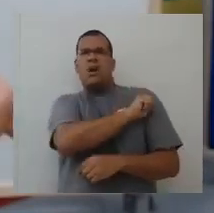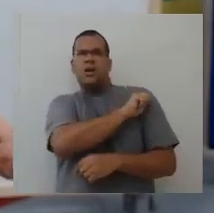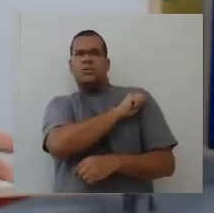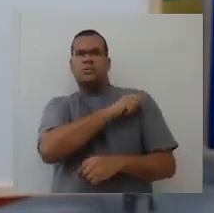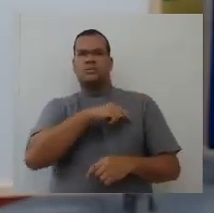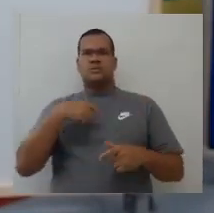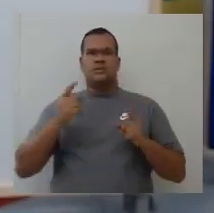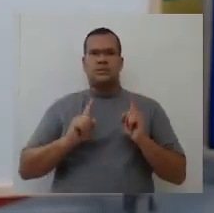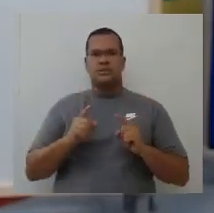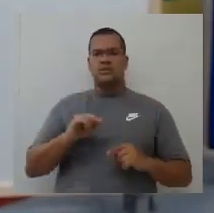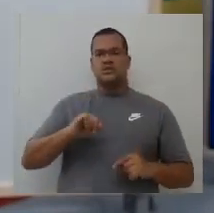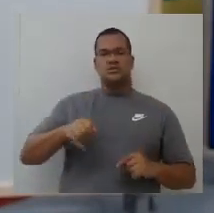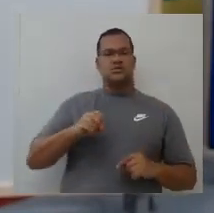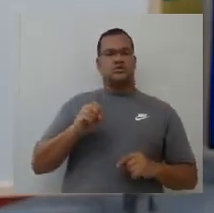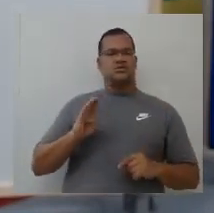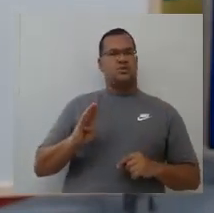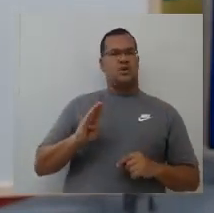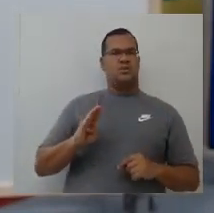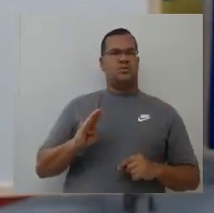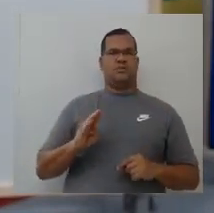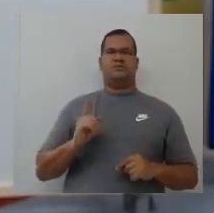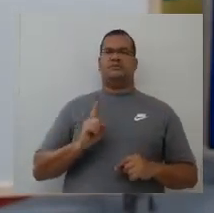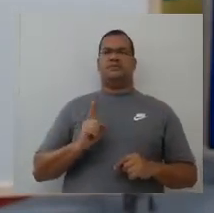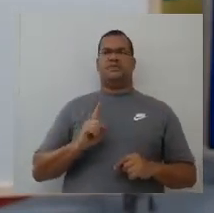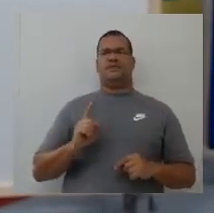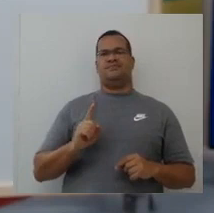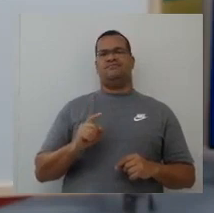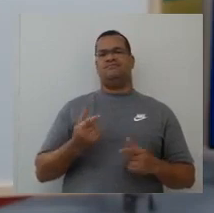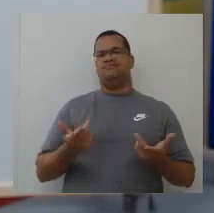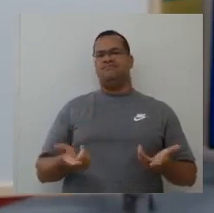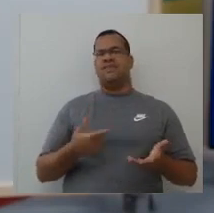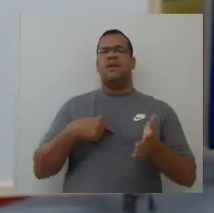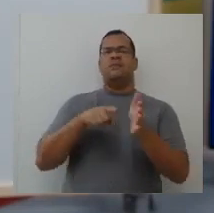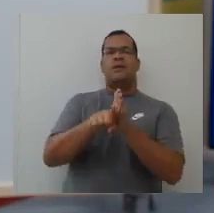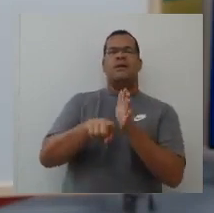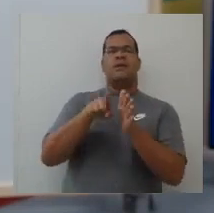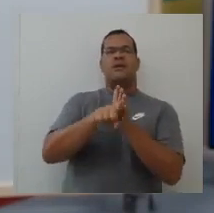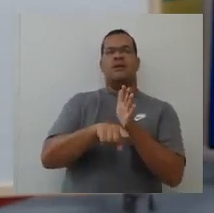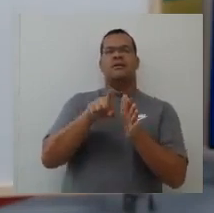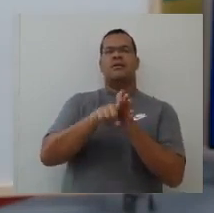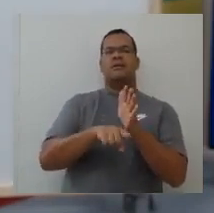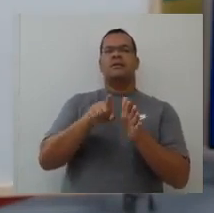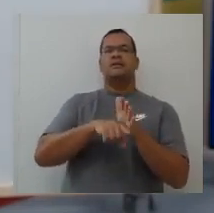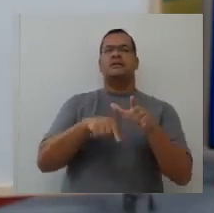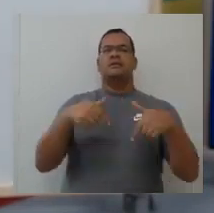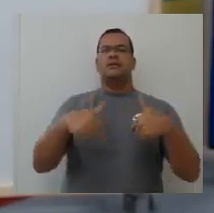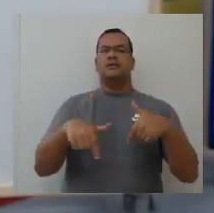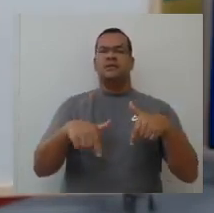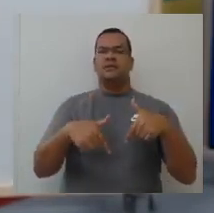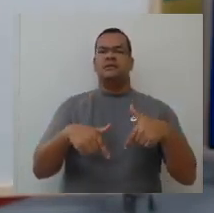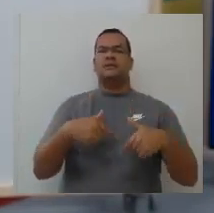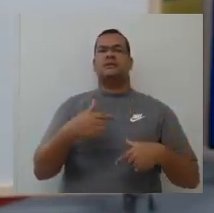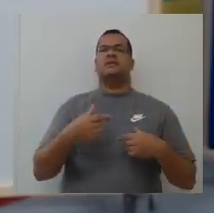É job. Não, não é job. E aí eu fico perguntando, gente, trabalhar, olha como eu falei, tem um R no